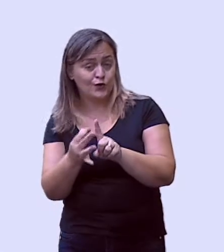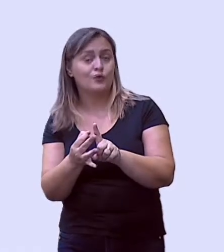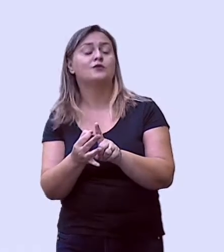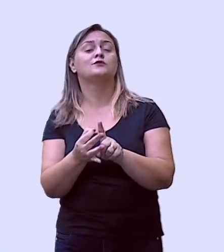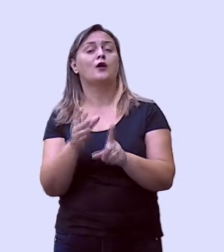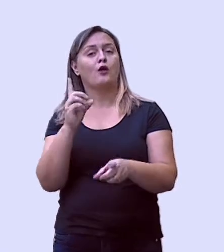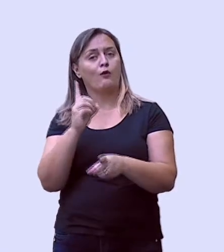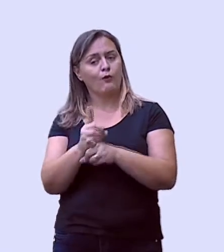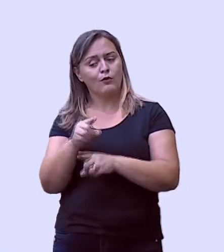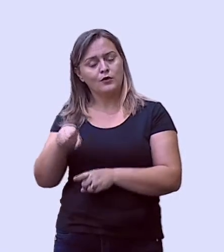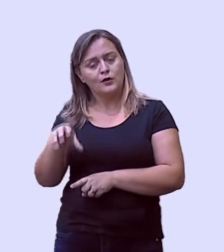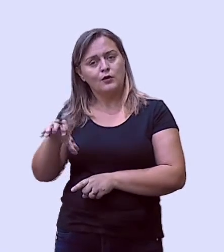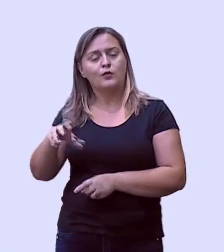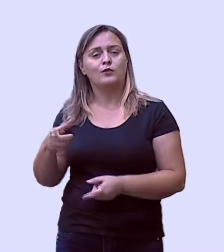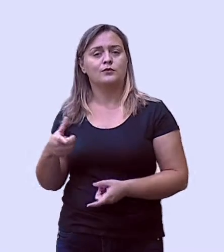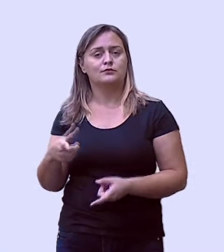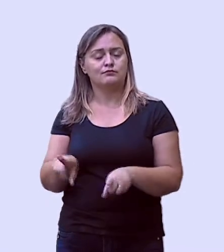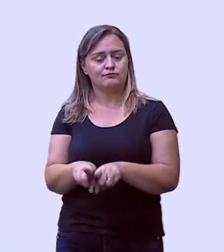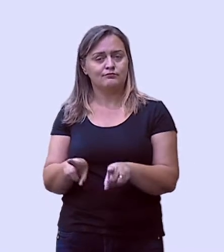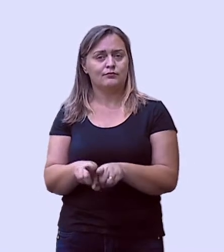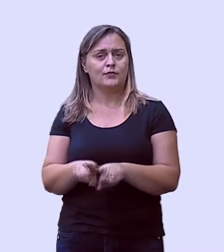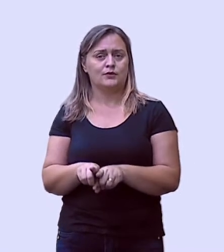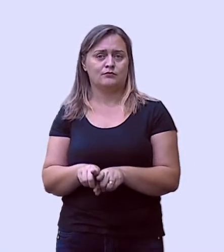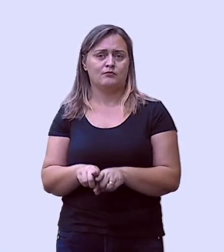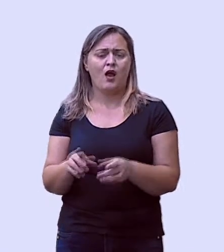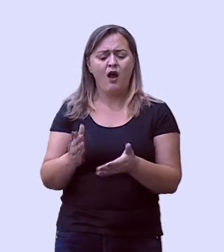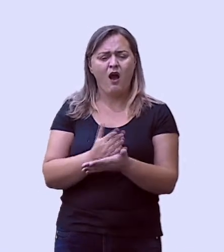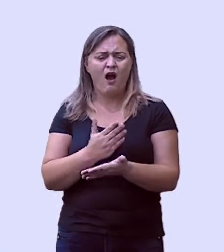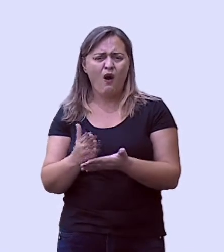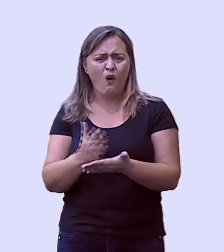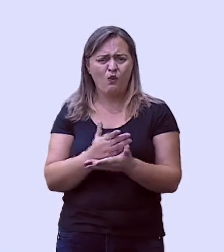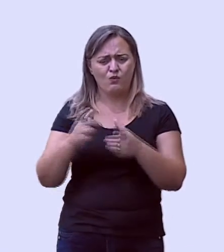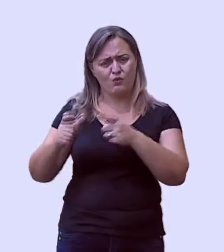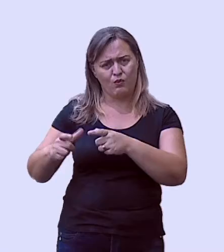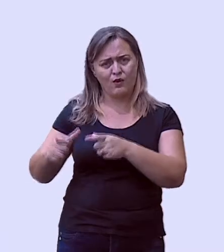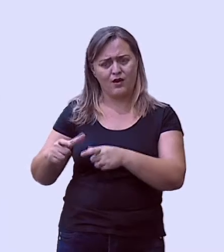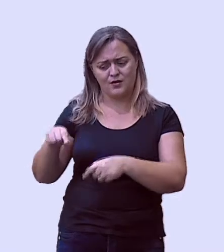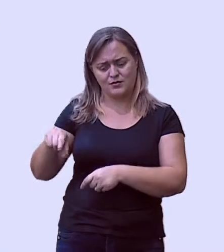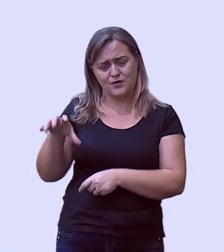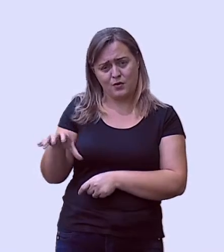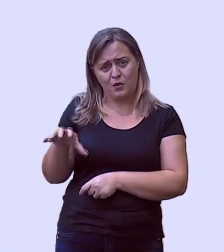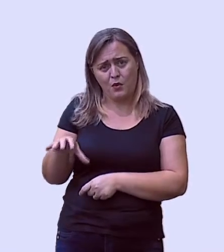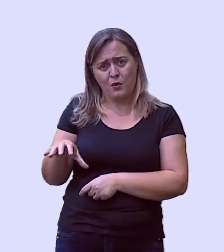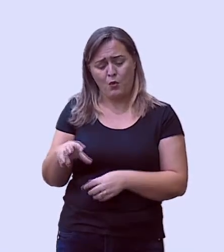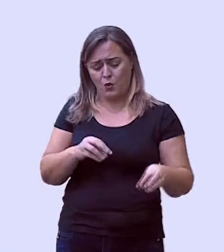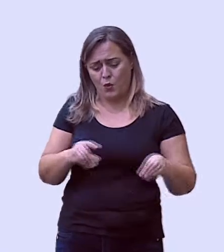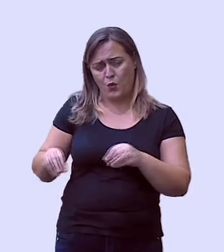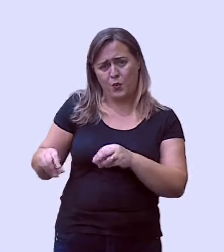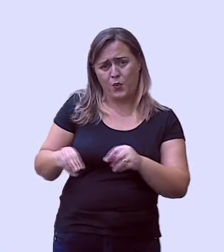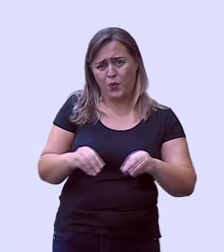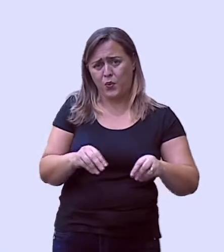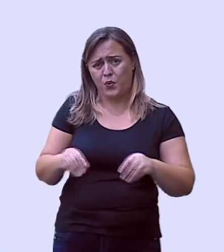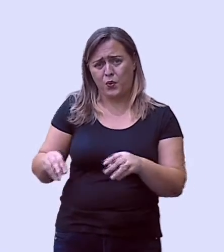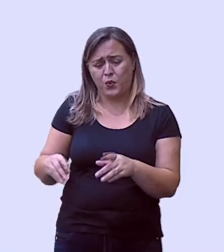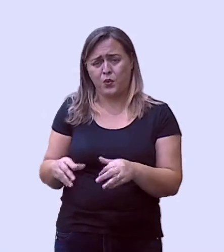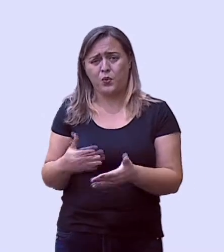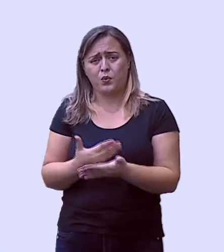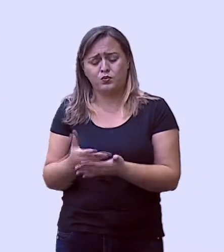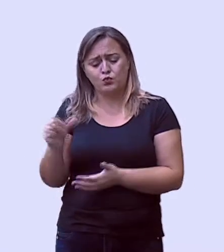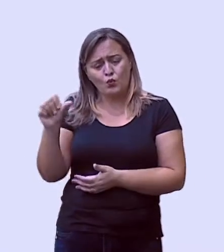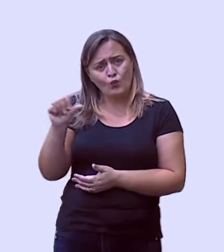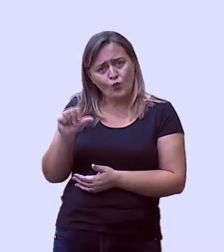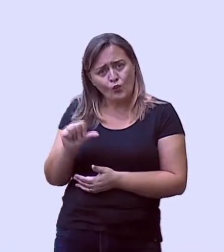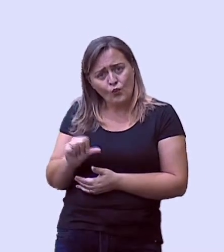alguns locais, o solo já perdeu a fertilidade e se transformou em solo nu e